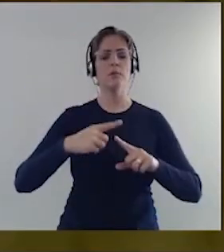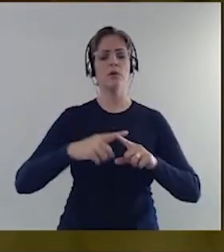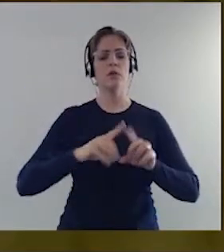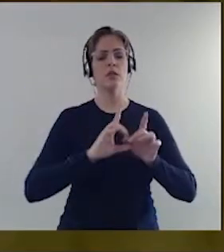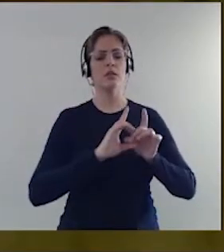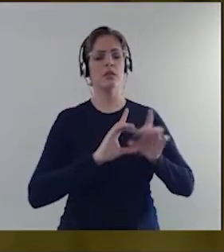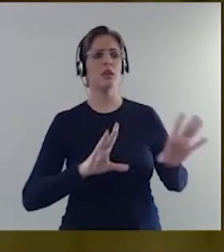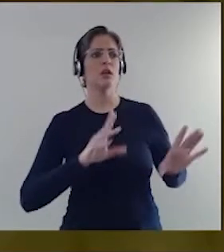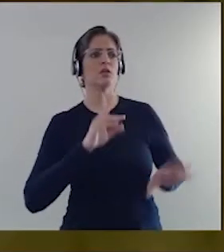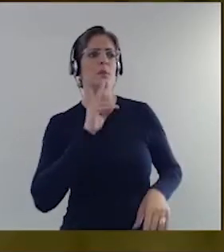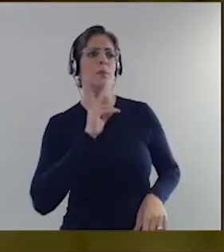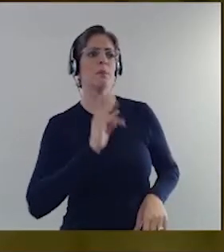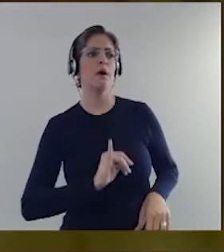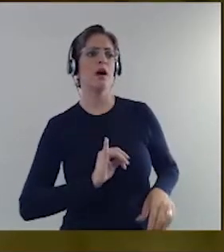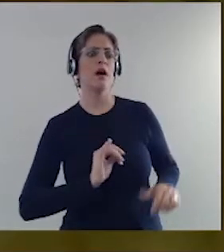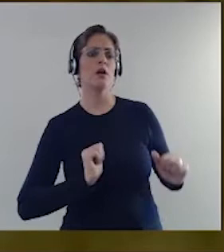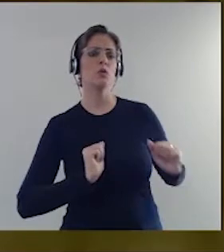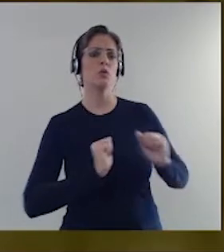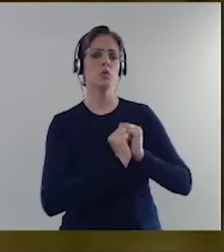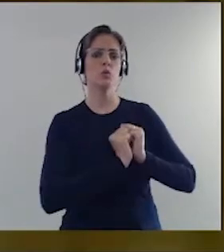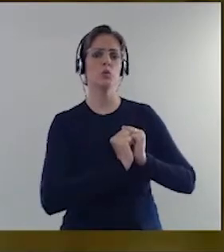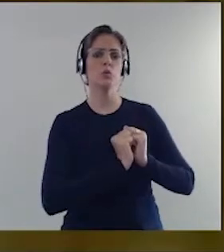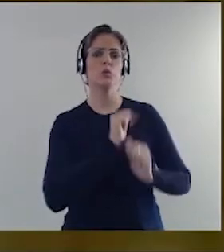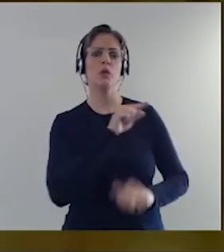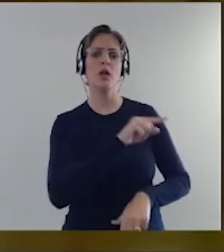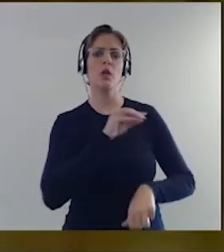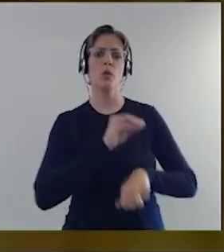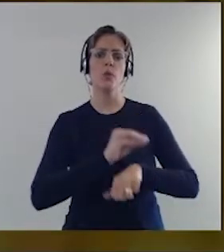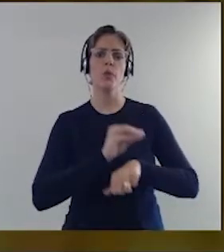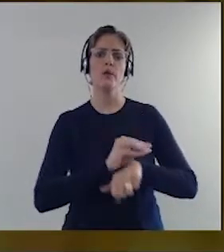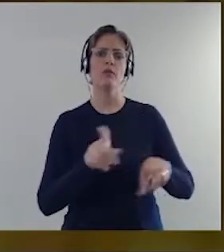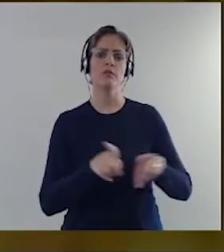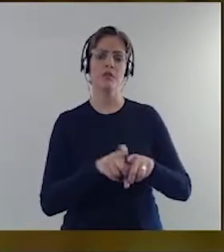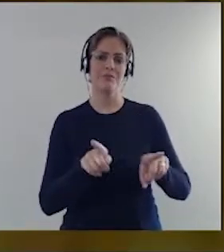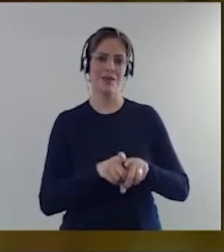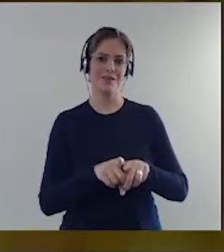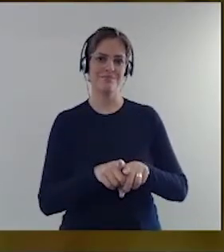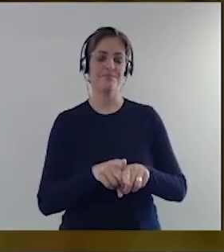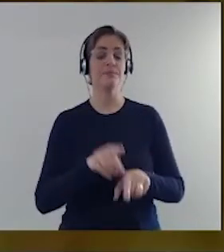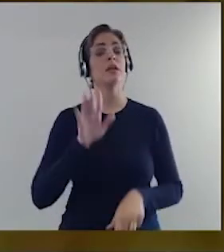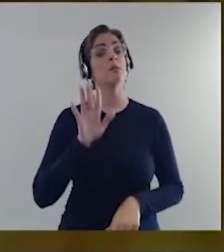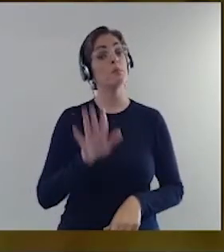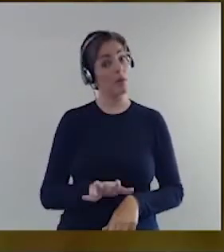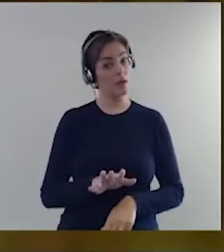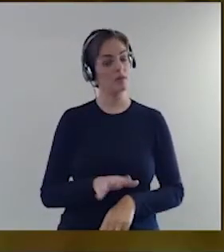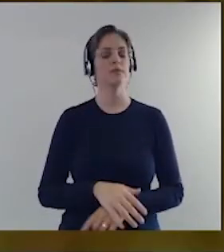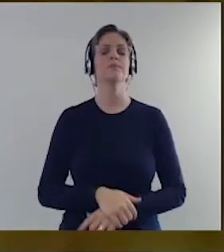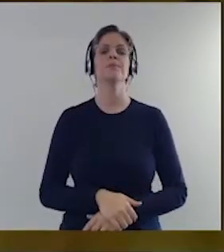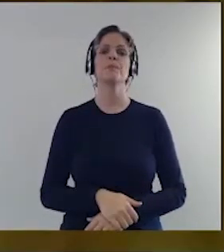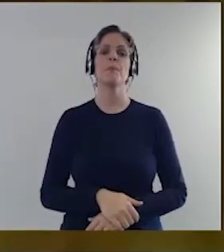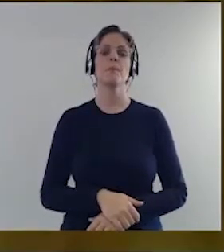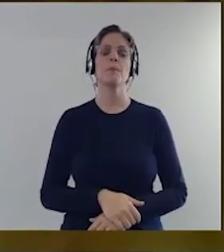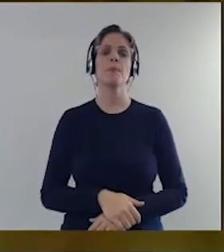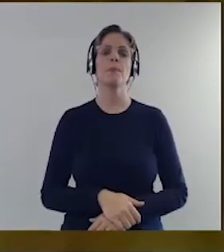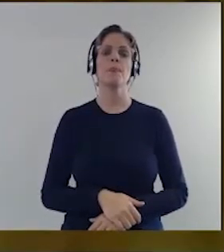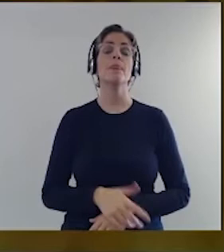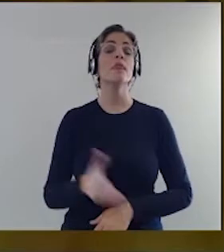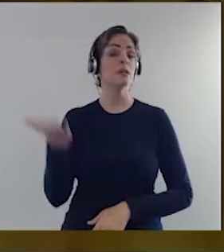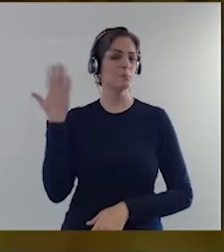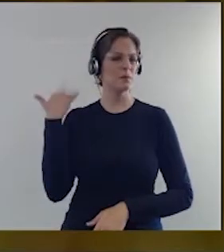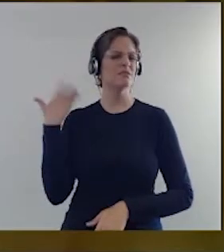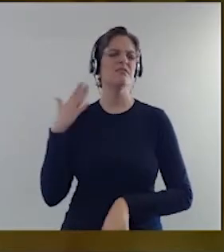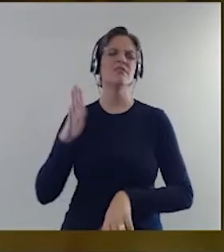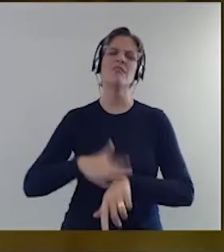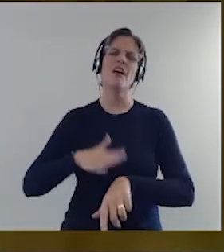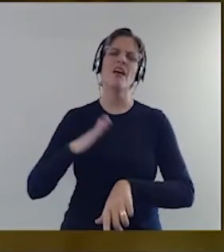espaço para que o pai se aproximasse e também cuidasse. Mas também, por muito tempo, o homem